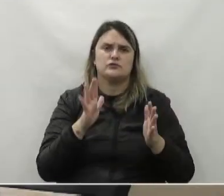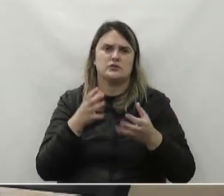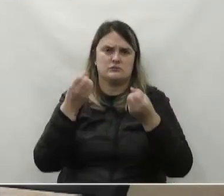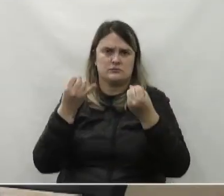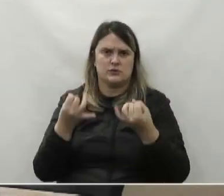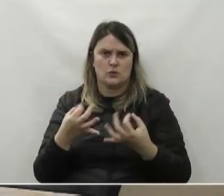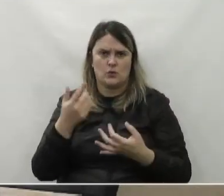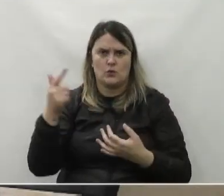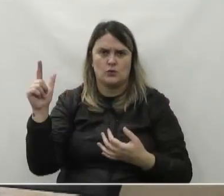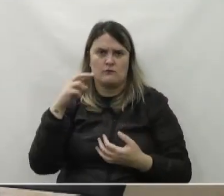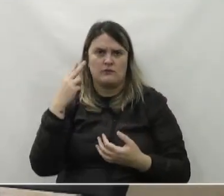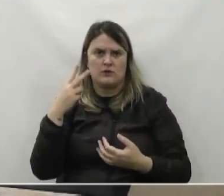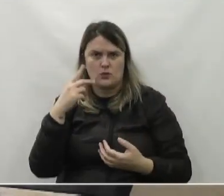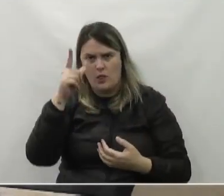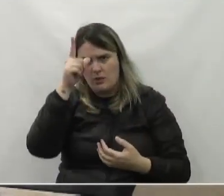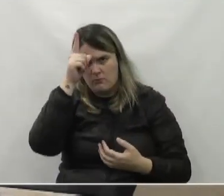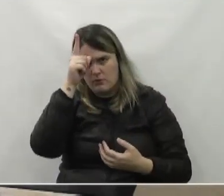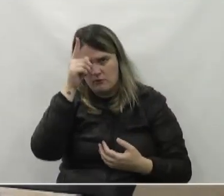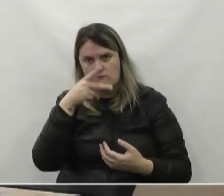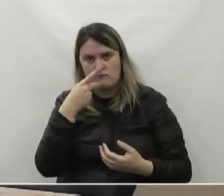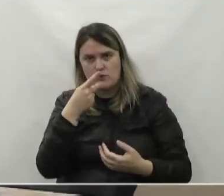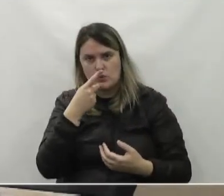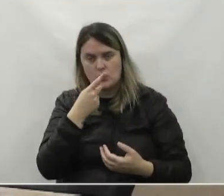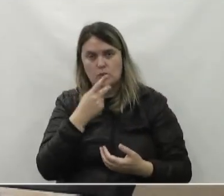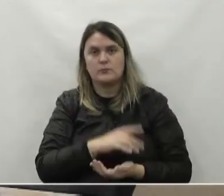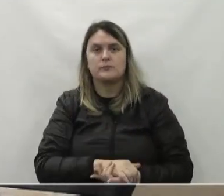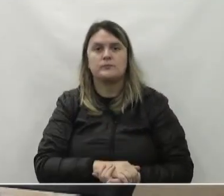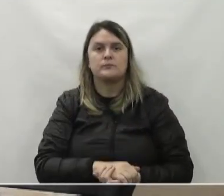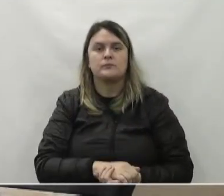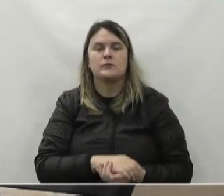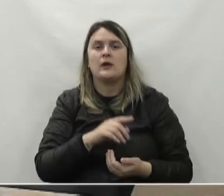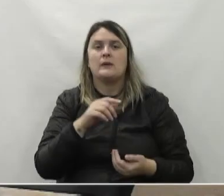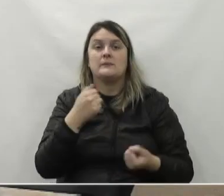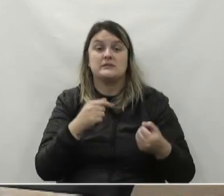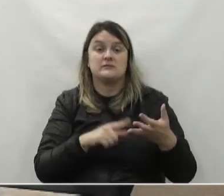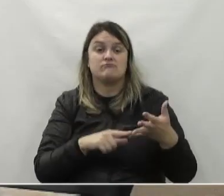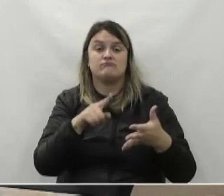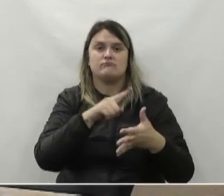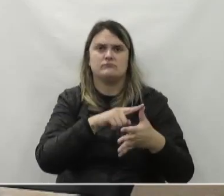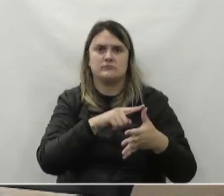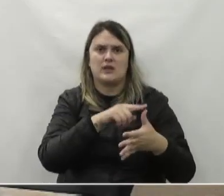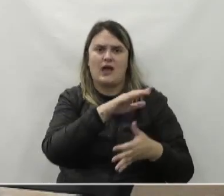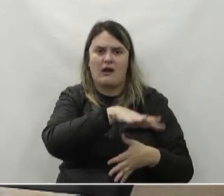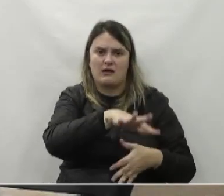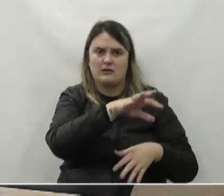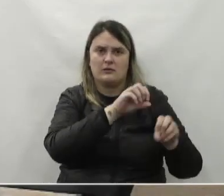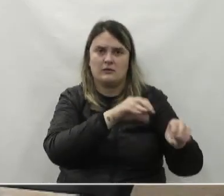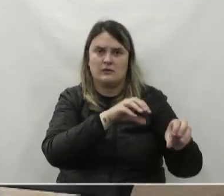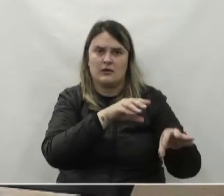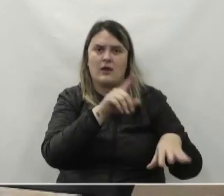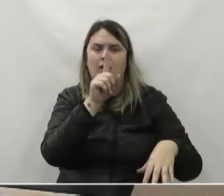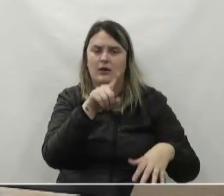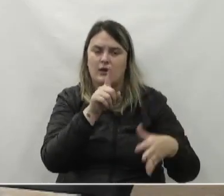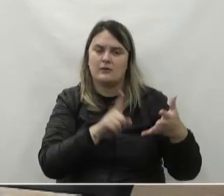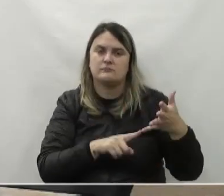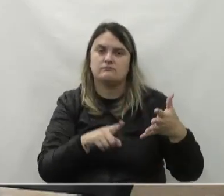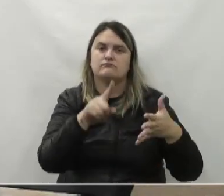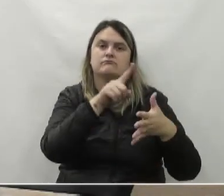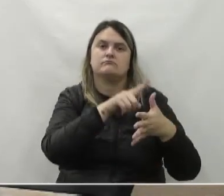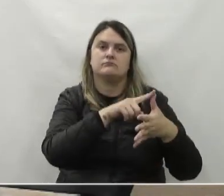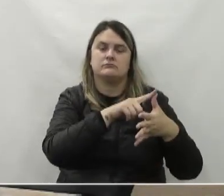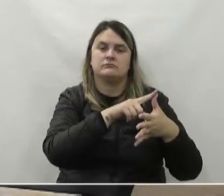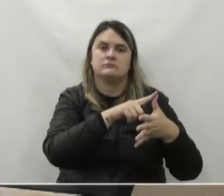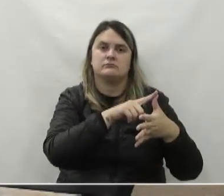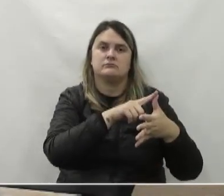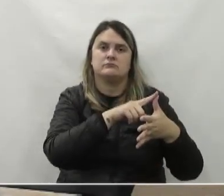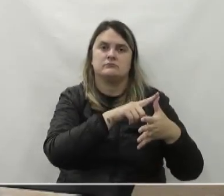pelo vereador Alemão, do estabelecimento de prioridades, né? A educação, ela está tanto na